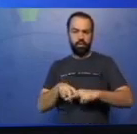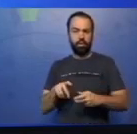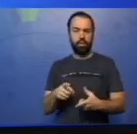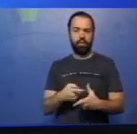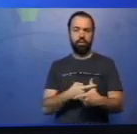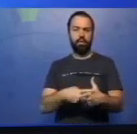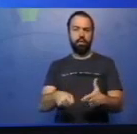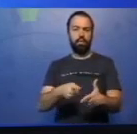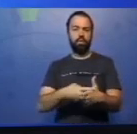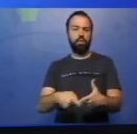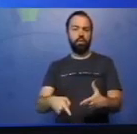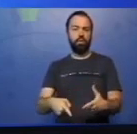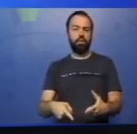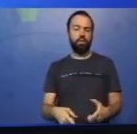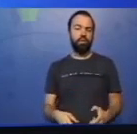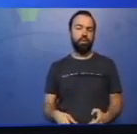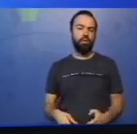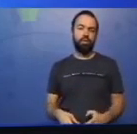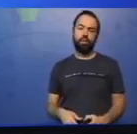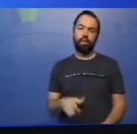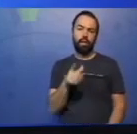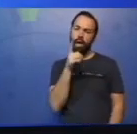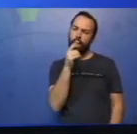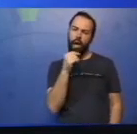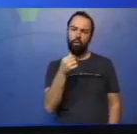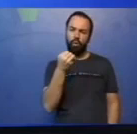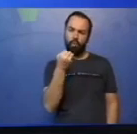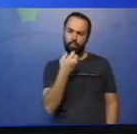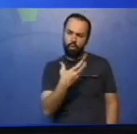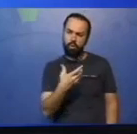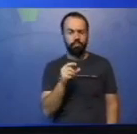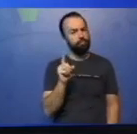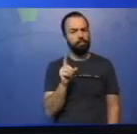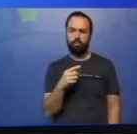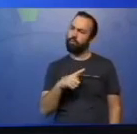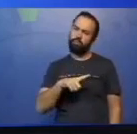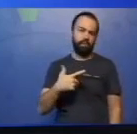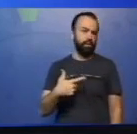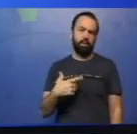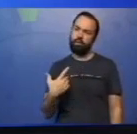falta de saneamento básico, né, acesso à água potável, à rede de esgoto.